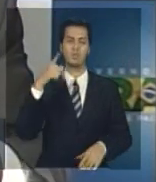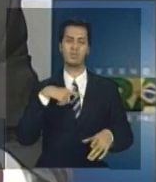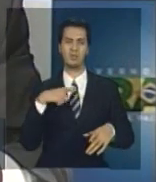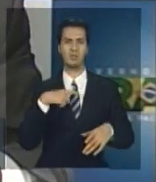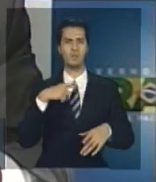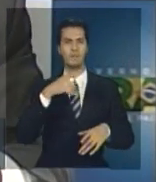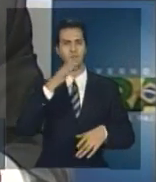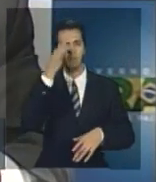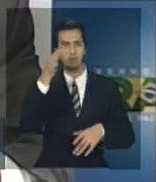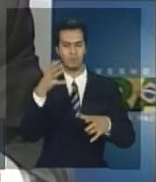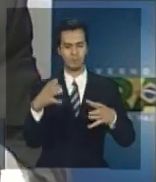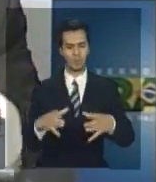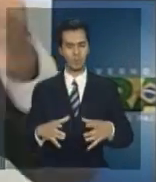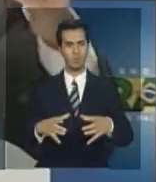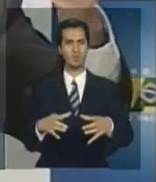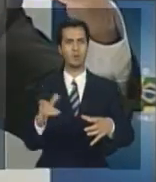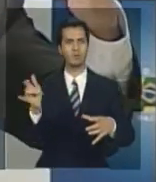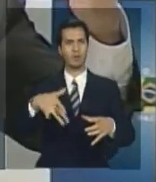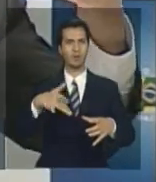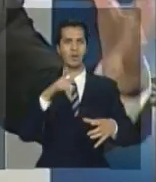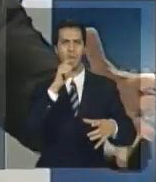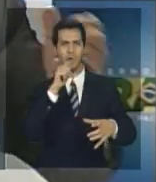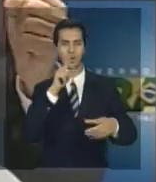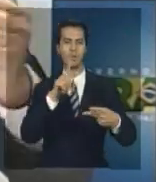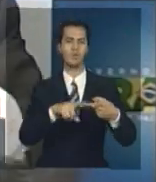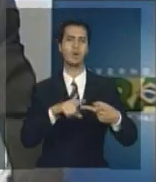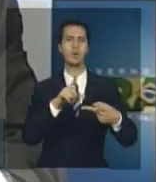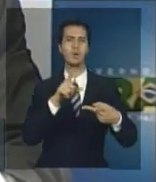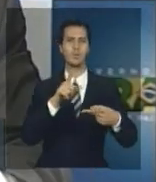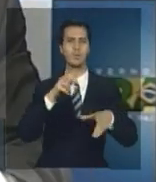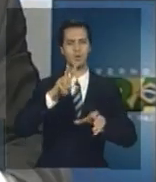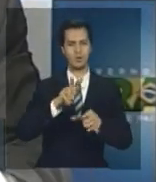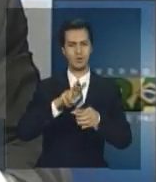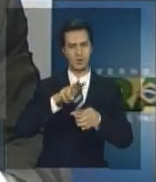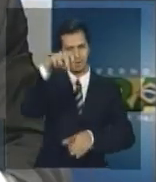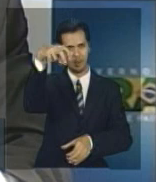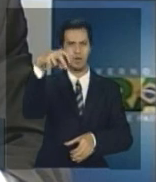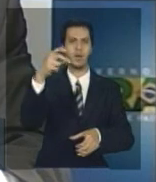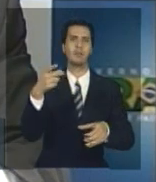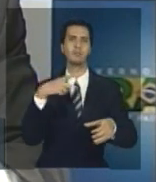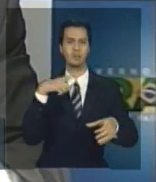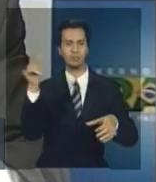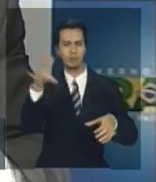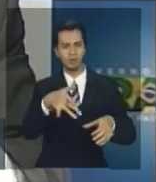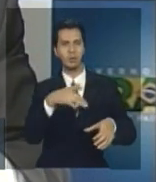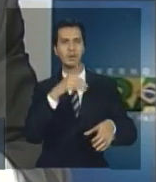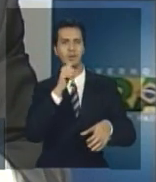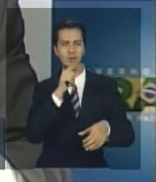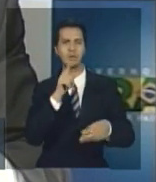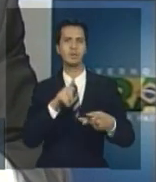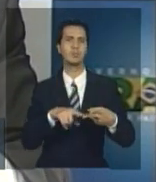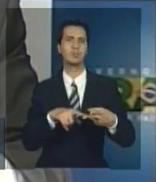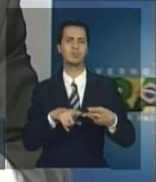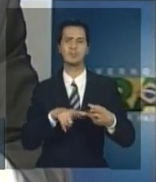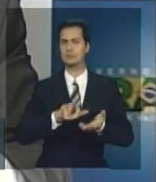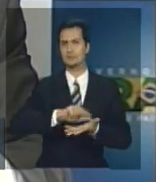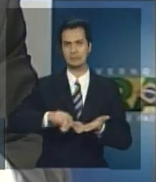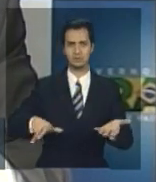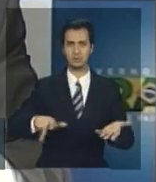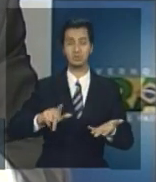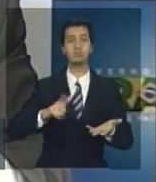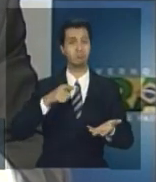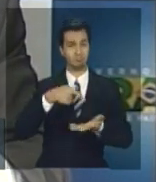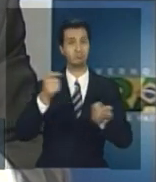vaso, a pequena garrafa, o utensílio que está lá exposto à água, ou seja, isso propicia não